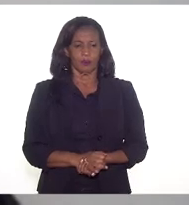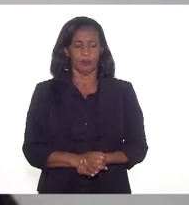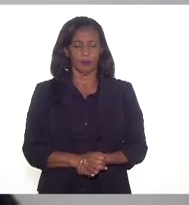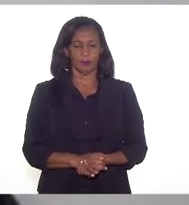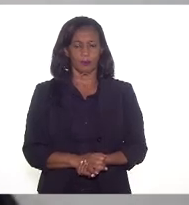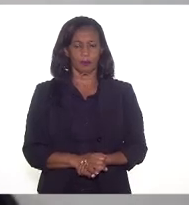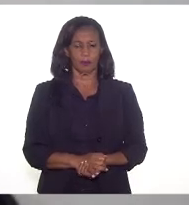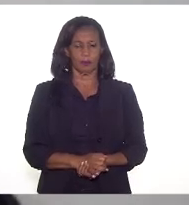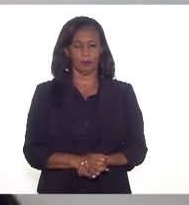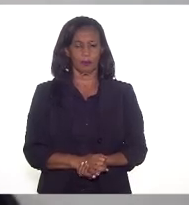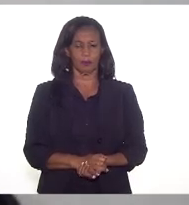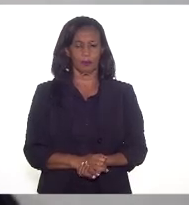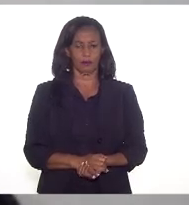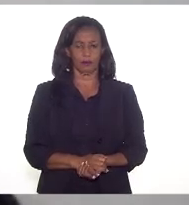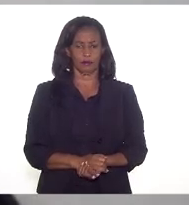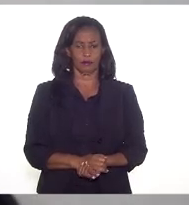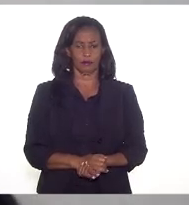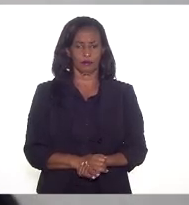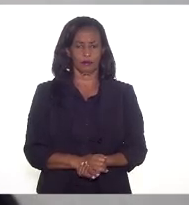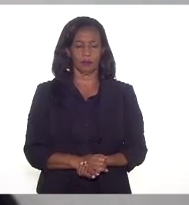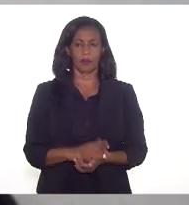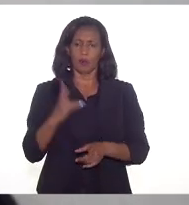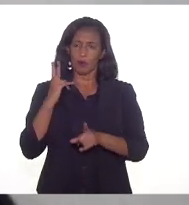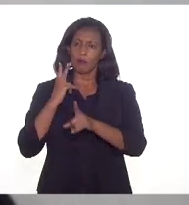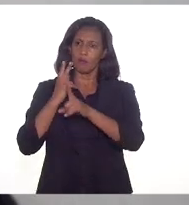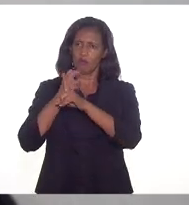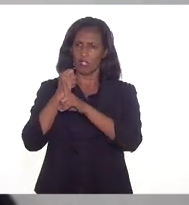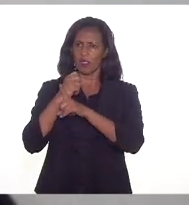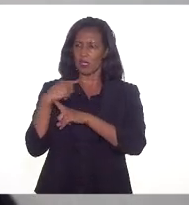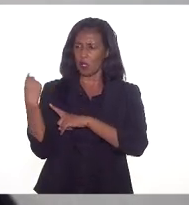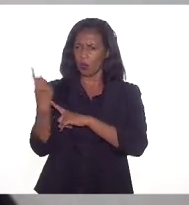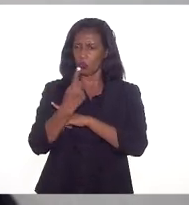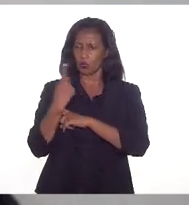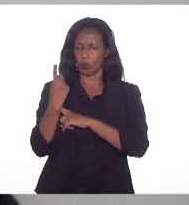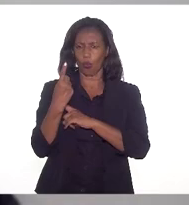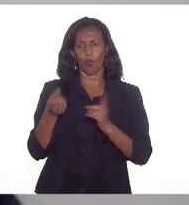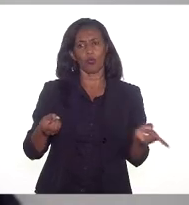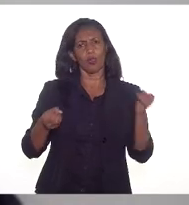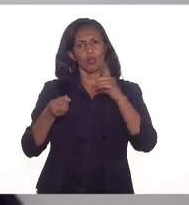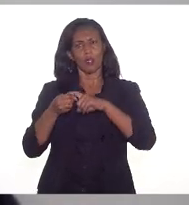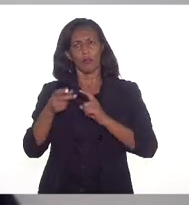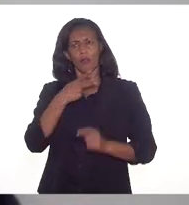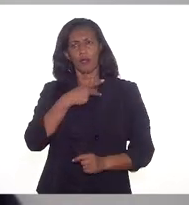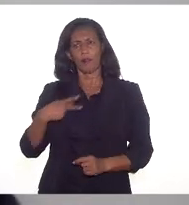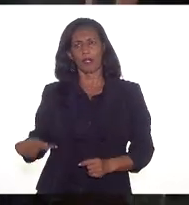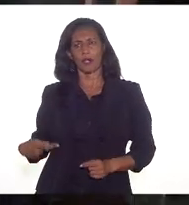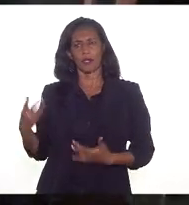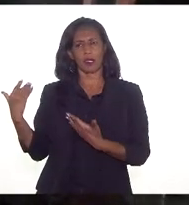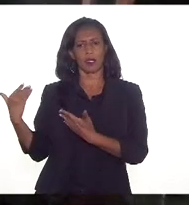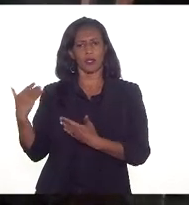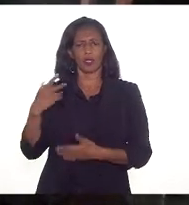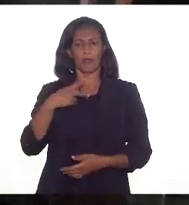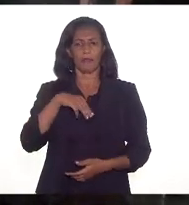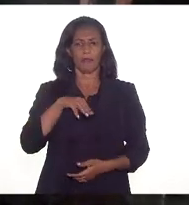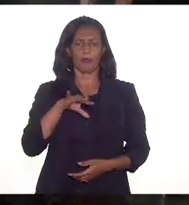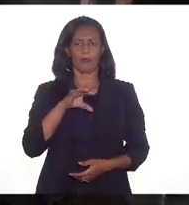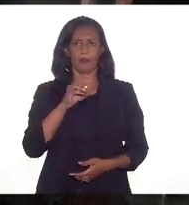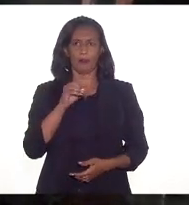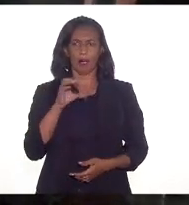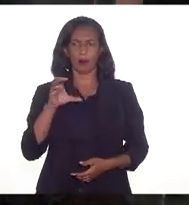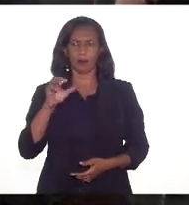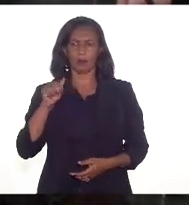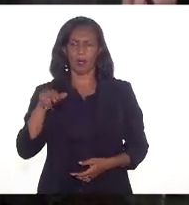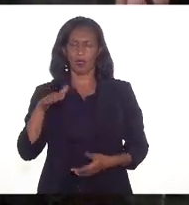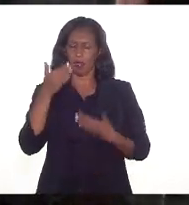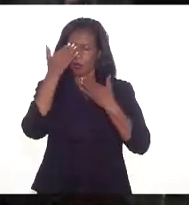Está proclamado o resultado, então, por unanimidade. Estou devolvendo a presidência ao deputado Márcio Canella. Obrigado. Obrigado a